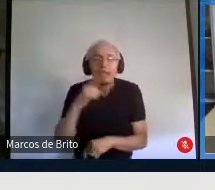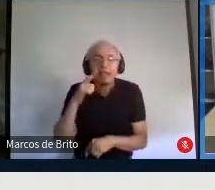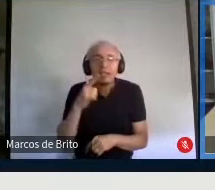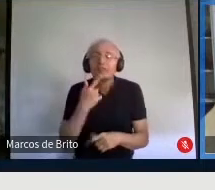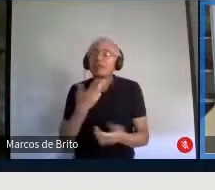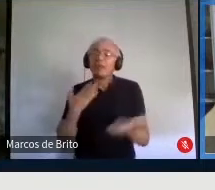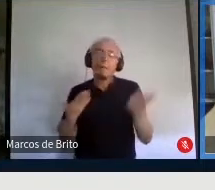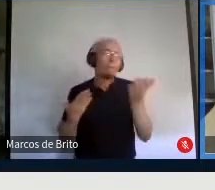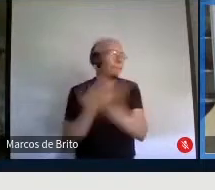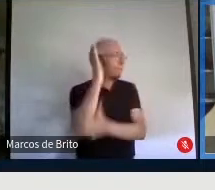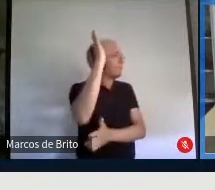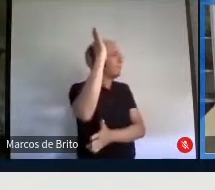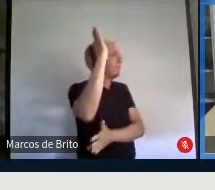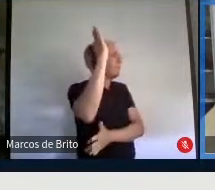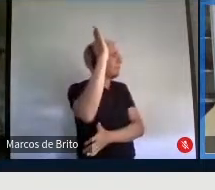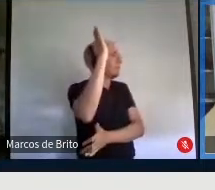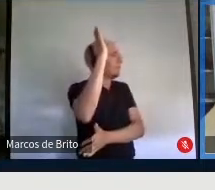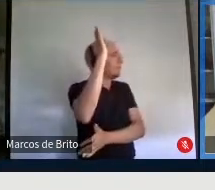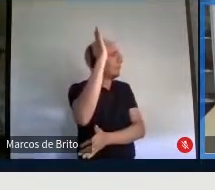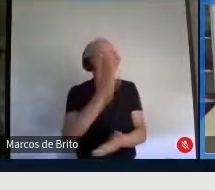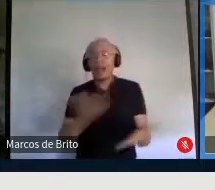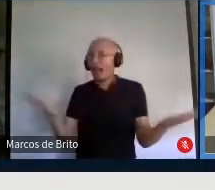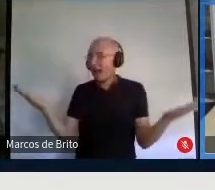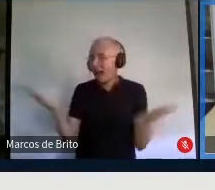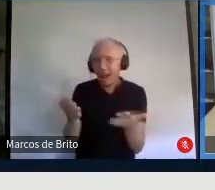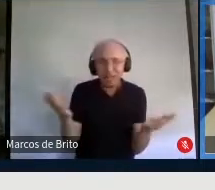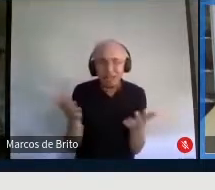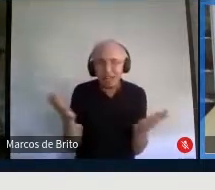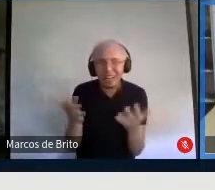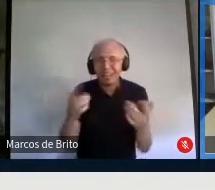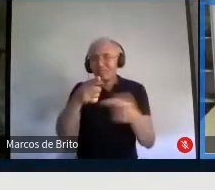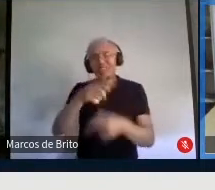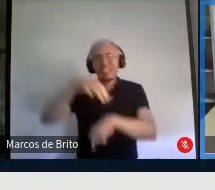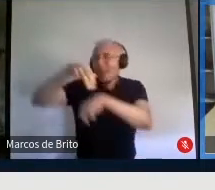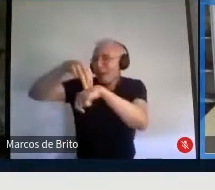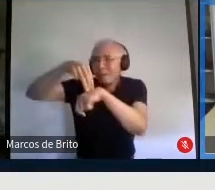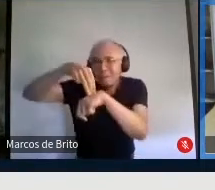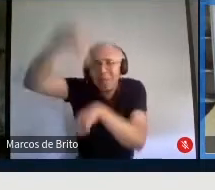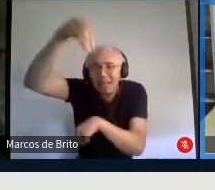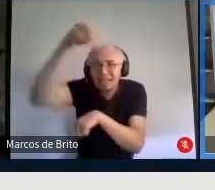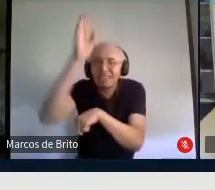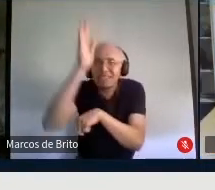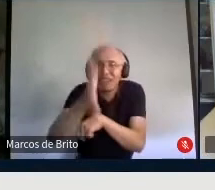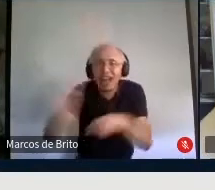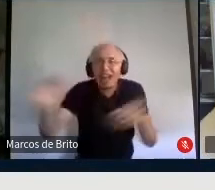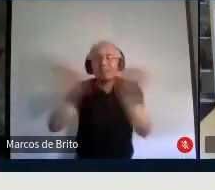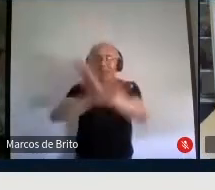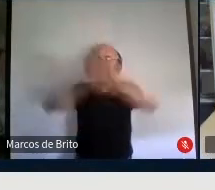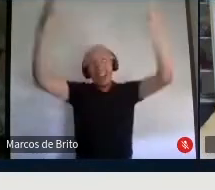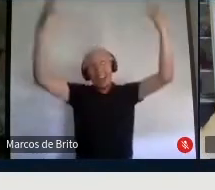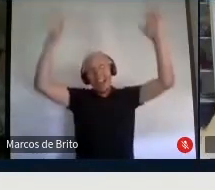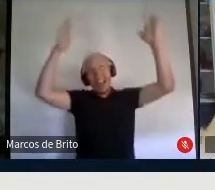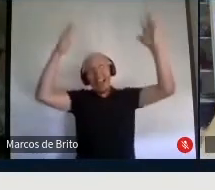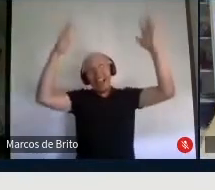foi aprovada e que agora você é mestre nos estudos da tradução.